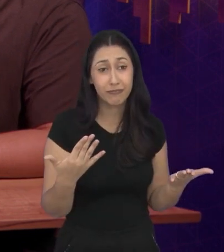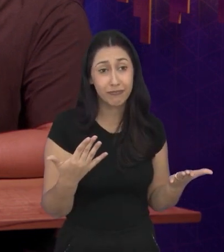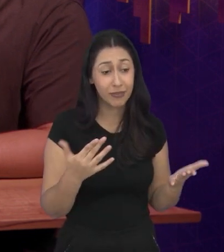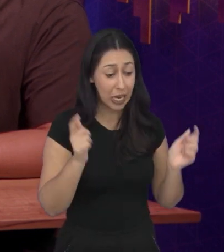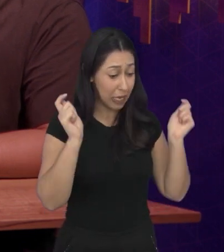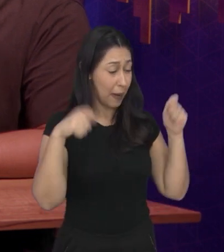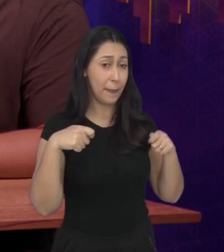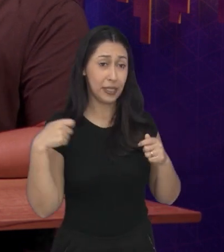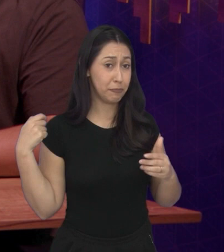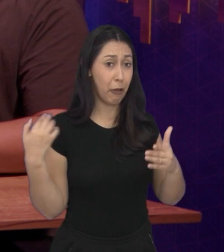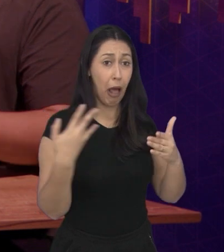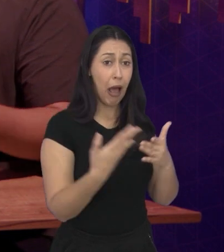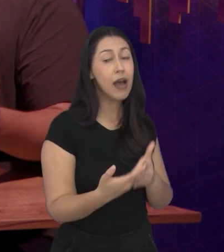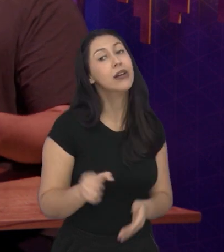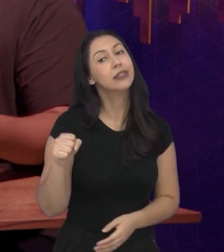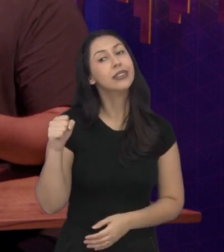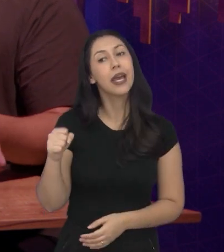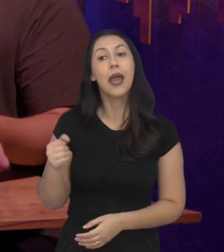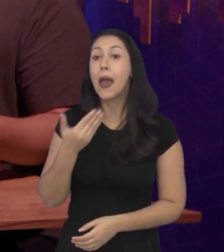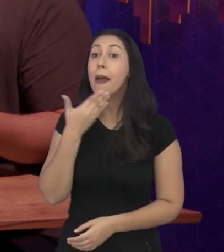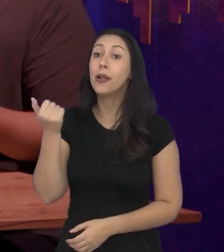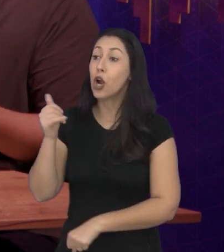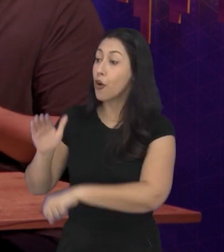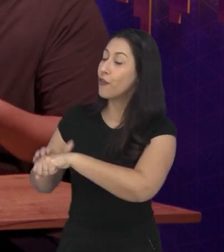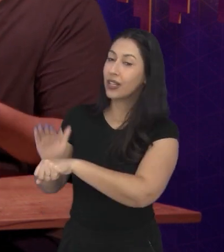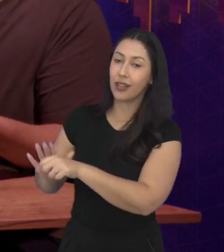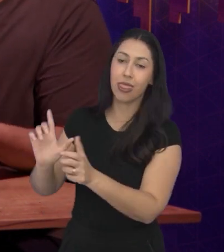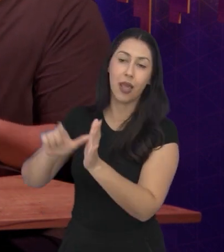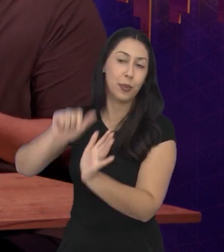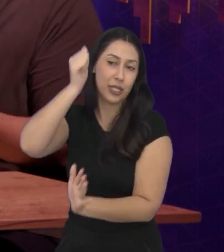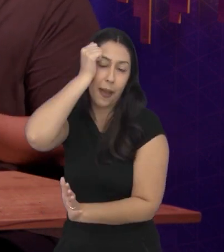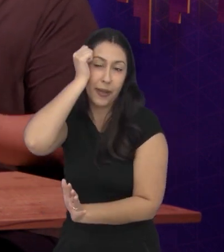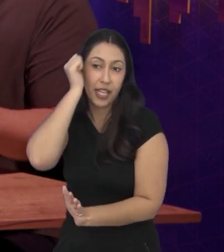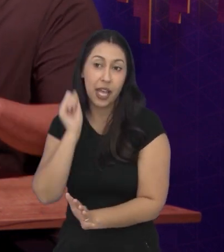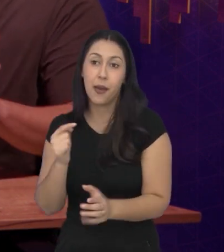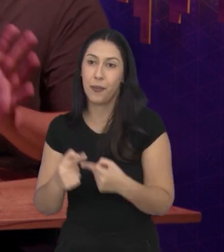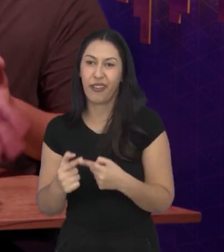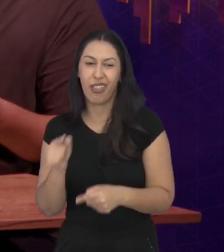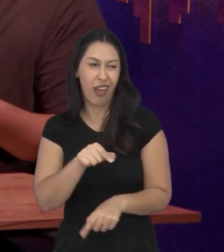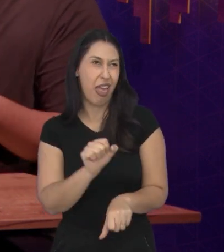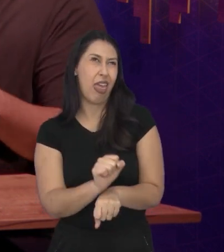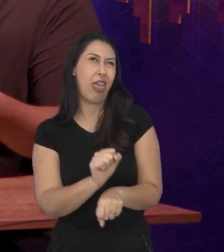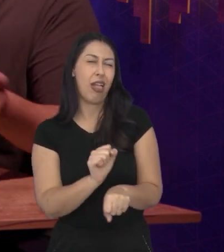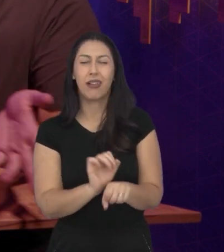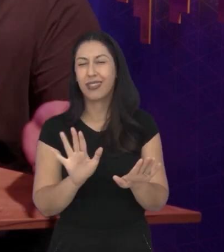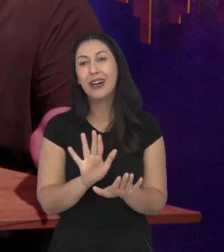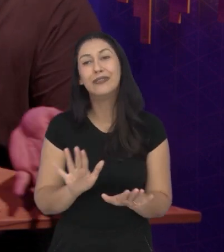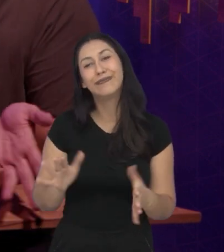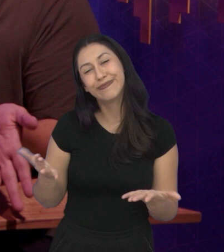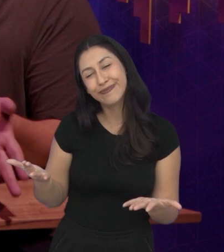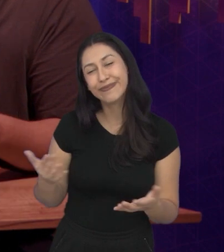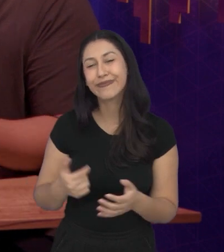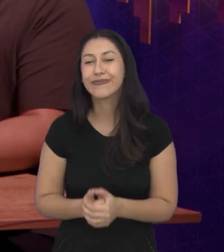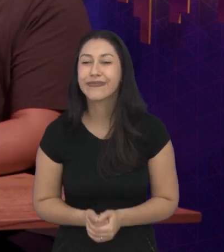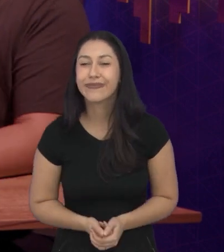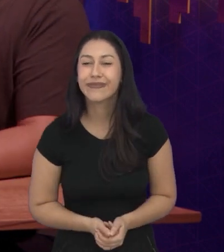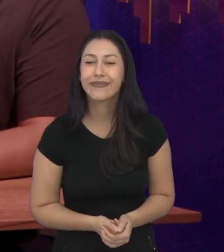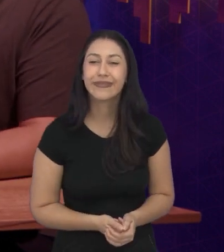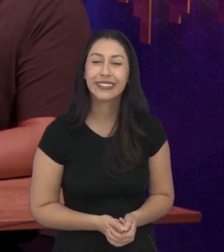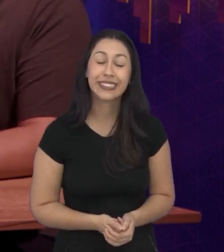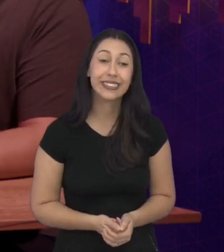tinha naquela hora, né? Exatamente, tem aquela clássica frase, né? Melhor se arrepender do que fez do que não fez. Claro, não vale pra tudo, mas pra grandes coisas,